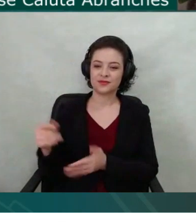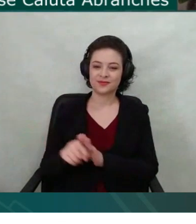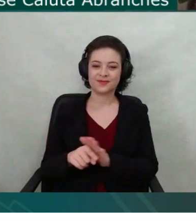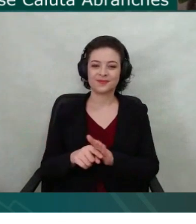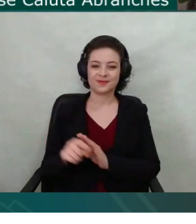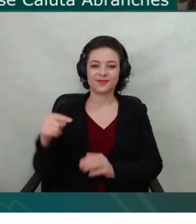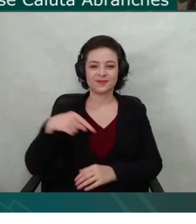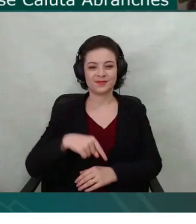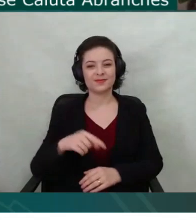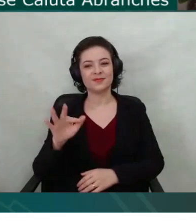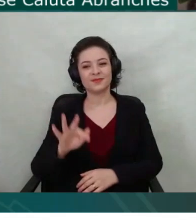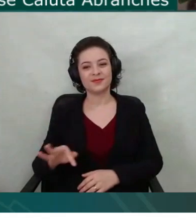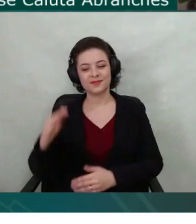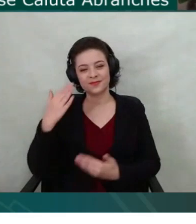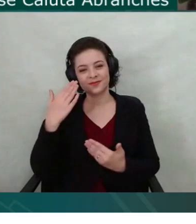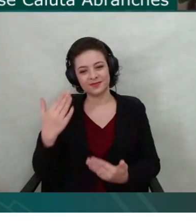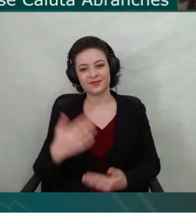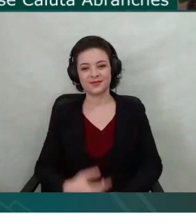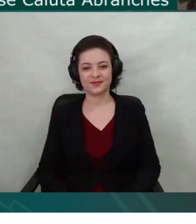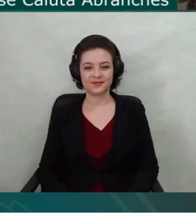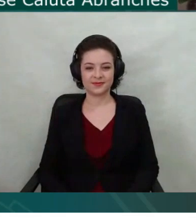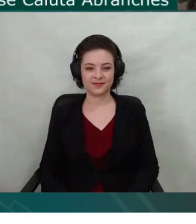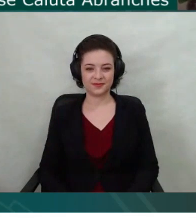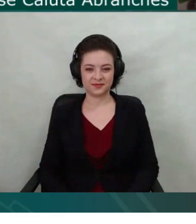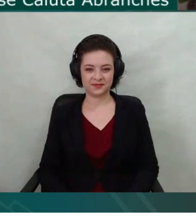muito obrigada. Agora eu abro